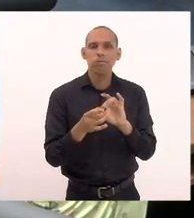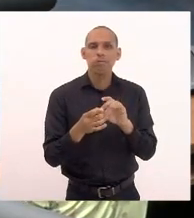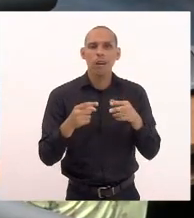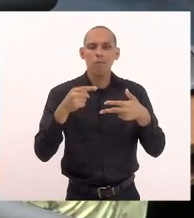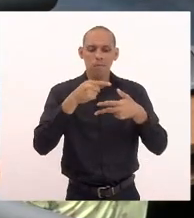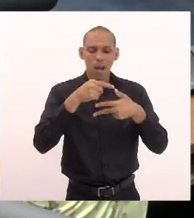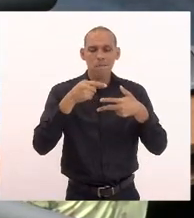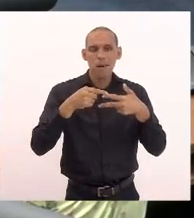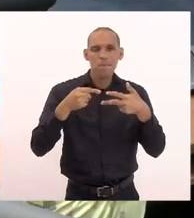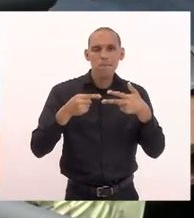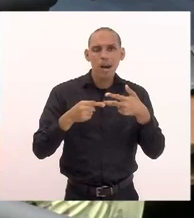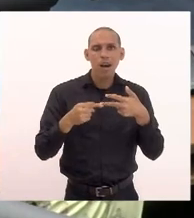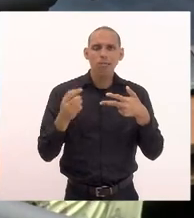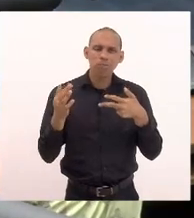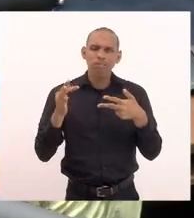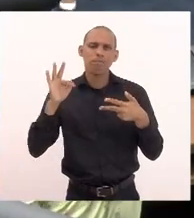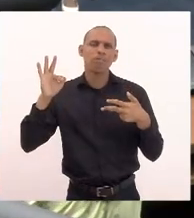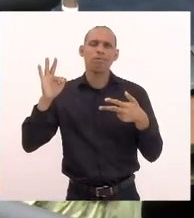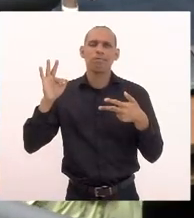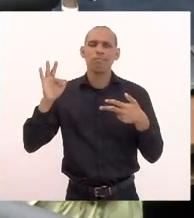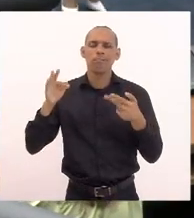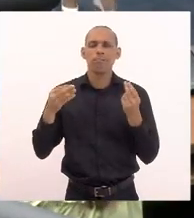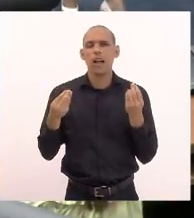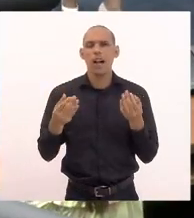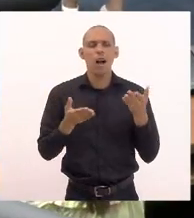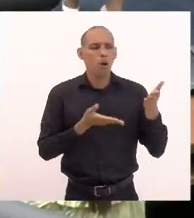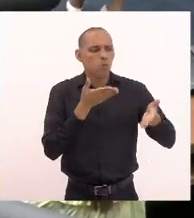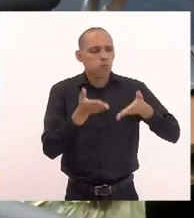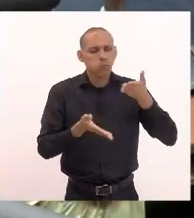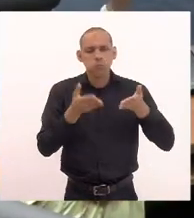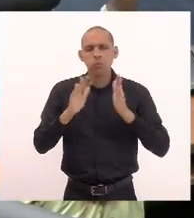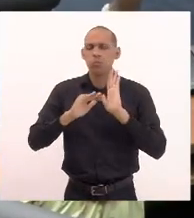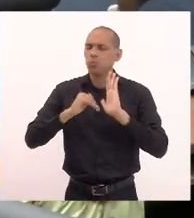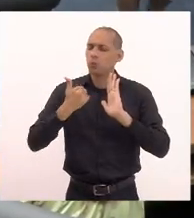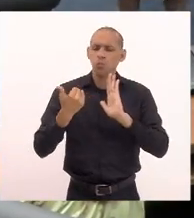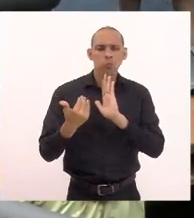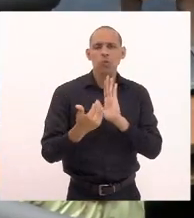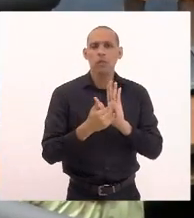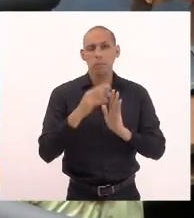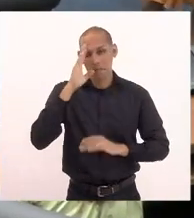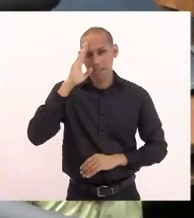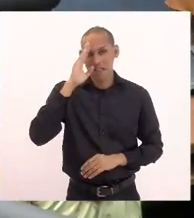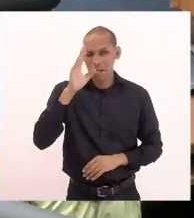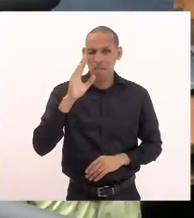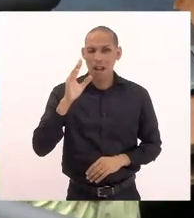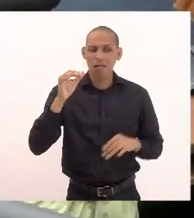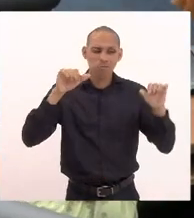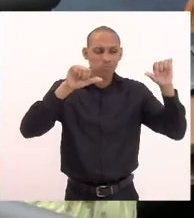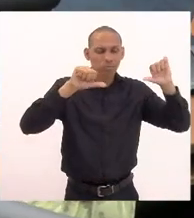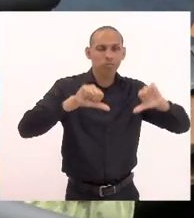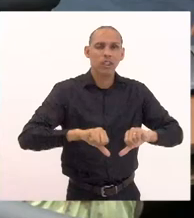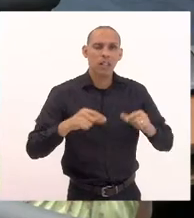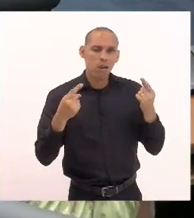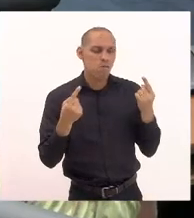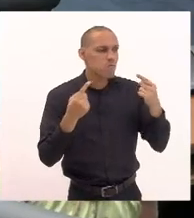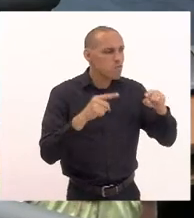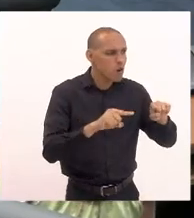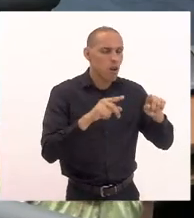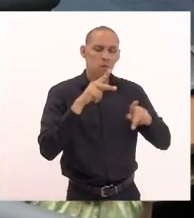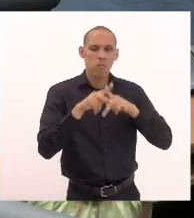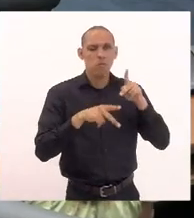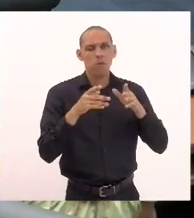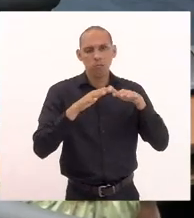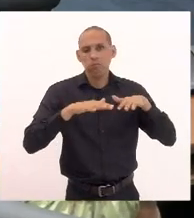dos entes federativos para lidar com todas as demandas, especialmente as crises que atinge a nossa população fluminense.